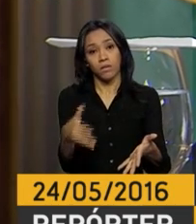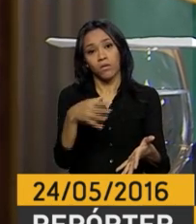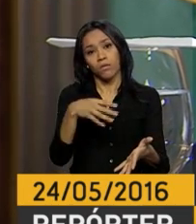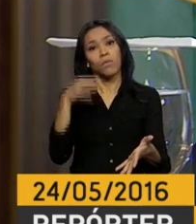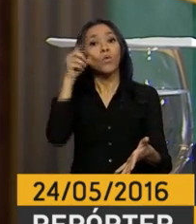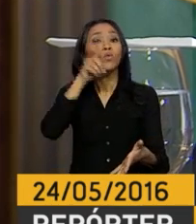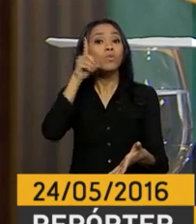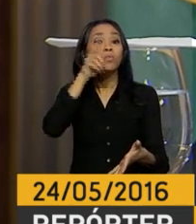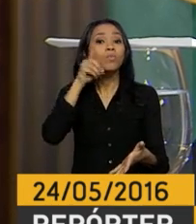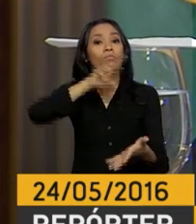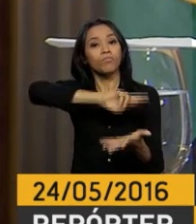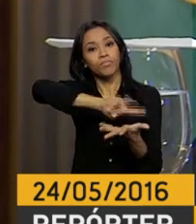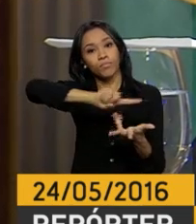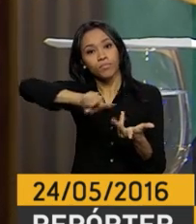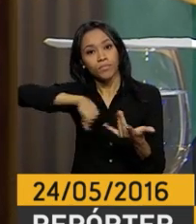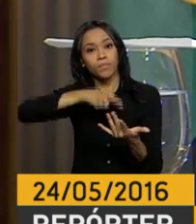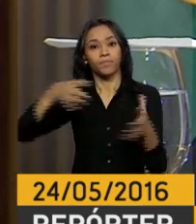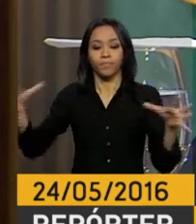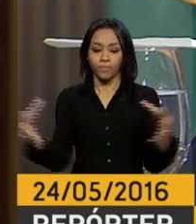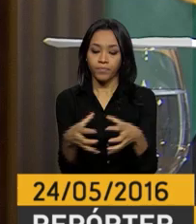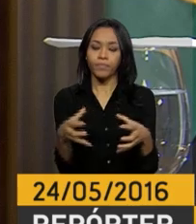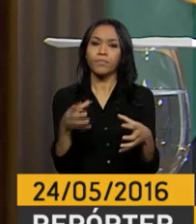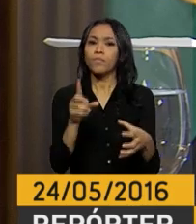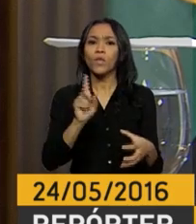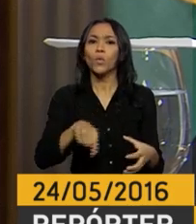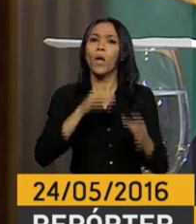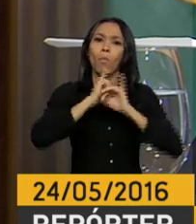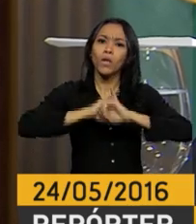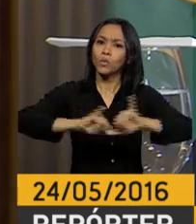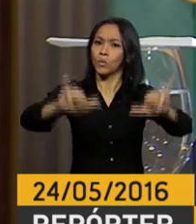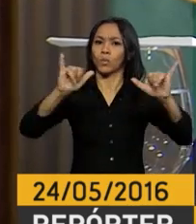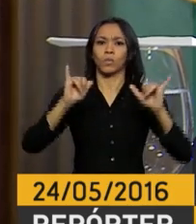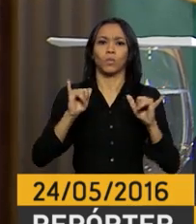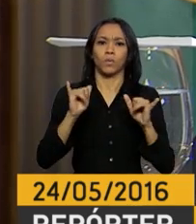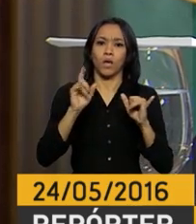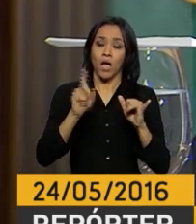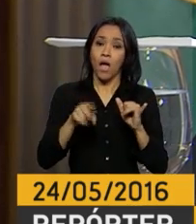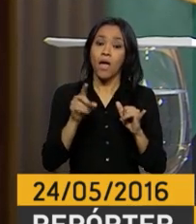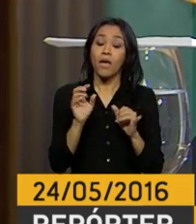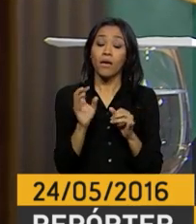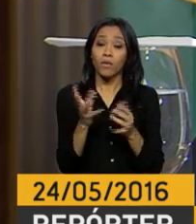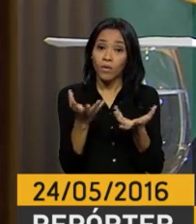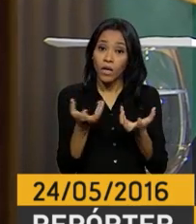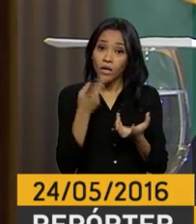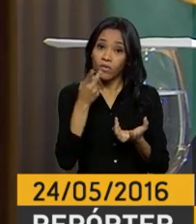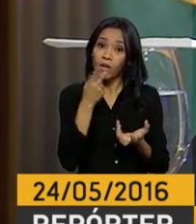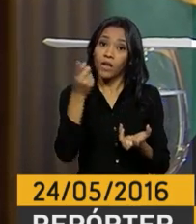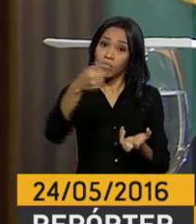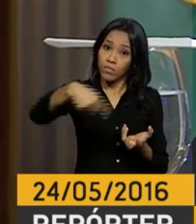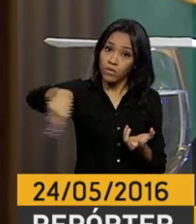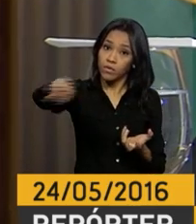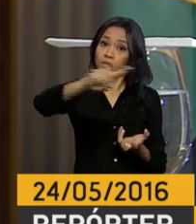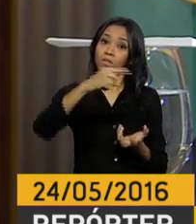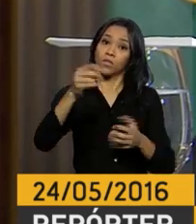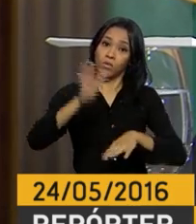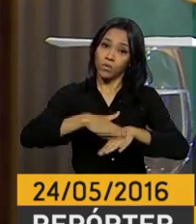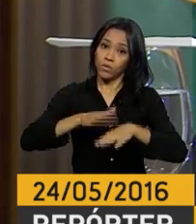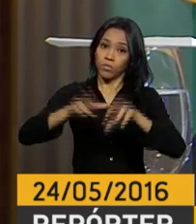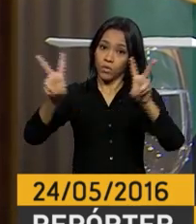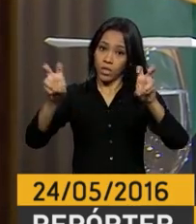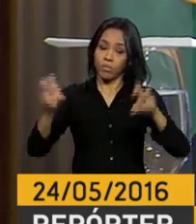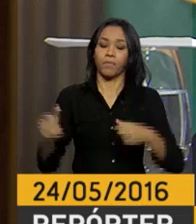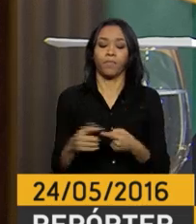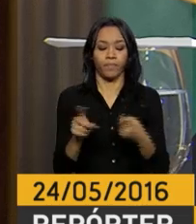política do país. Este não é um anúncio, mas é uma notícia que eu quero dar a propósito desse assunto. Um